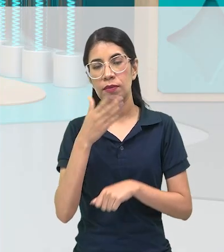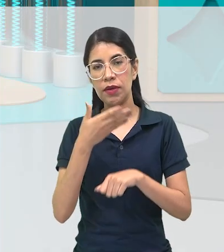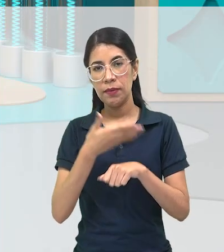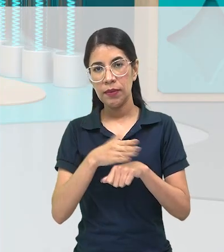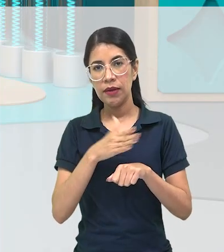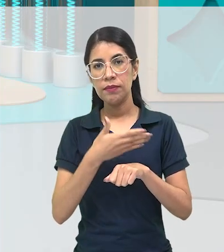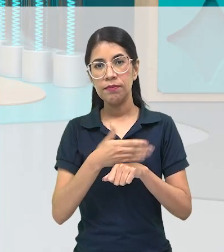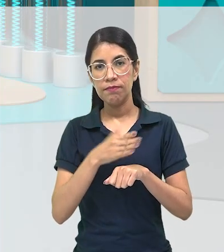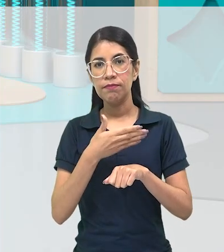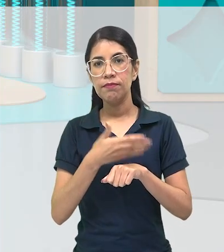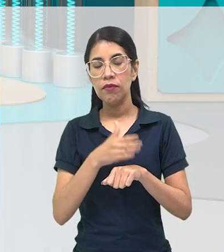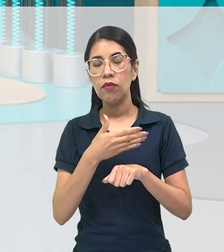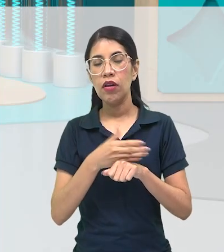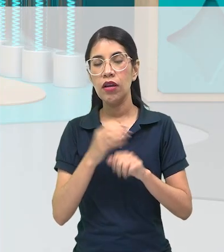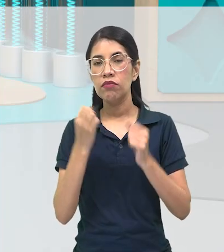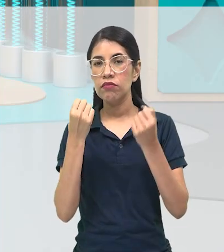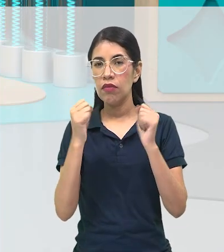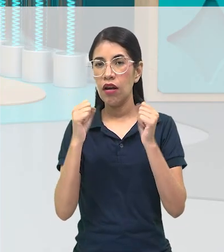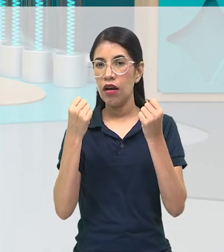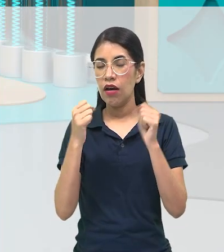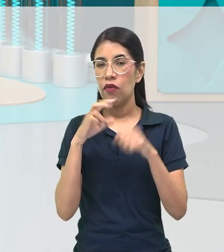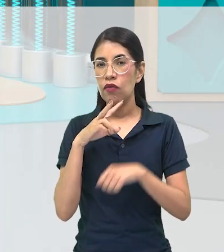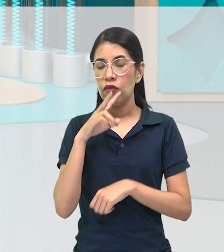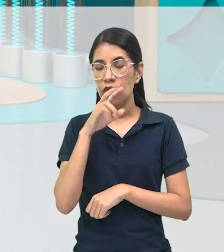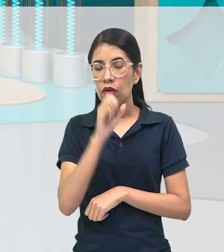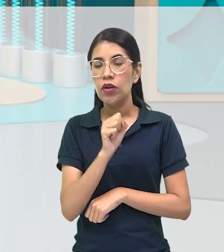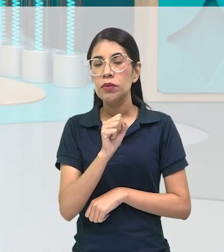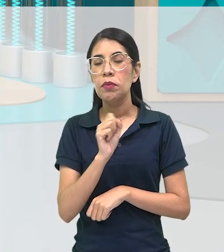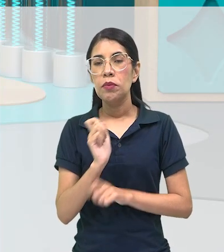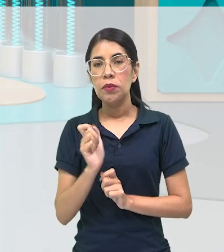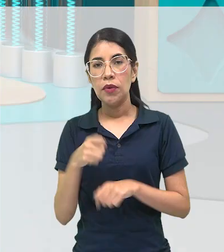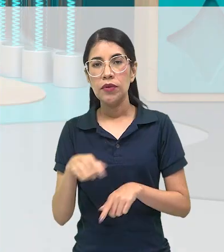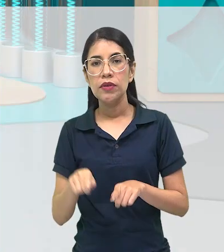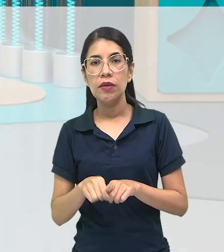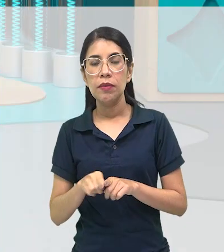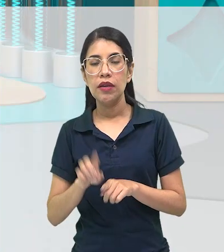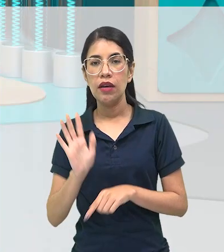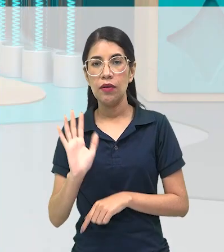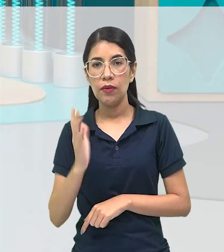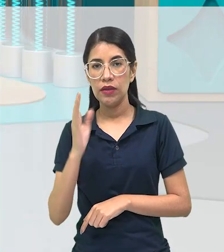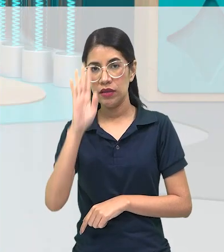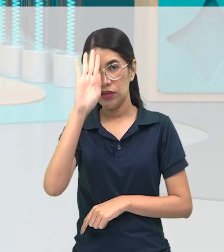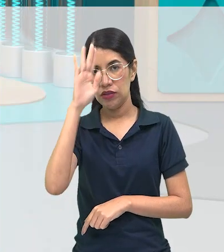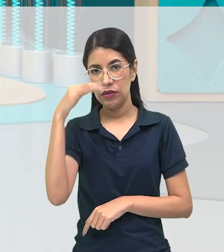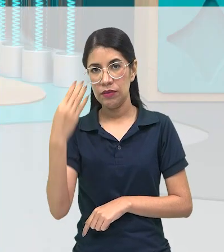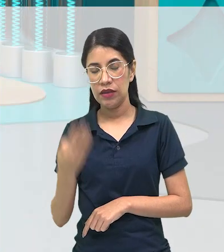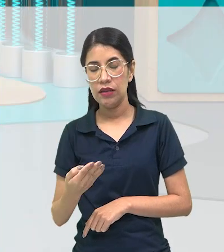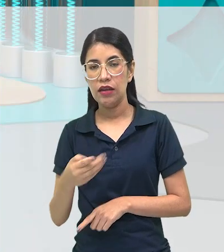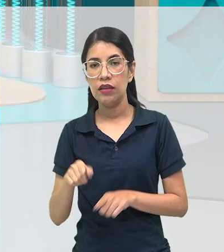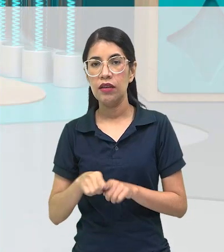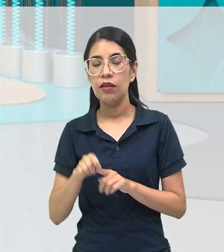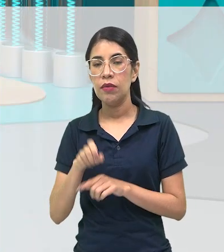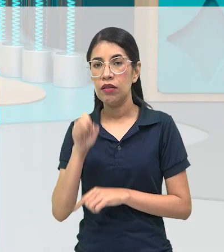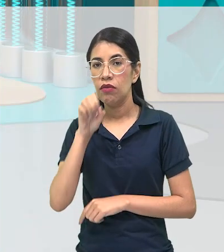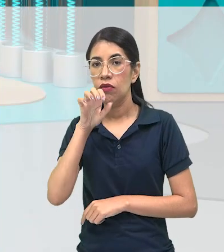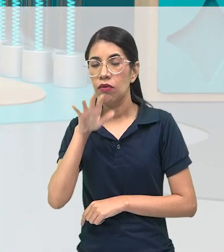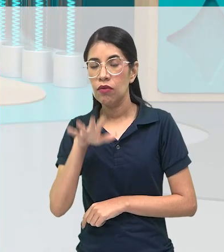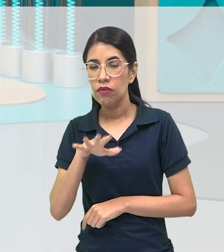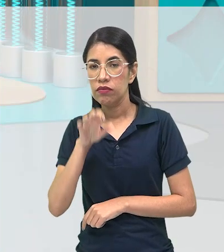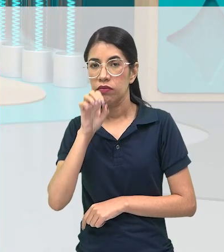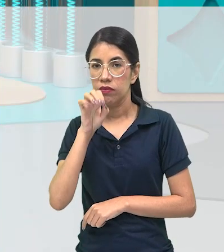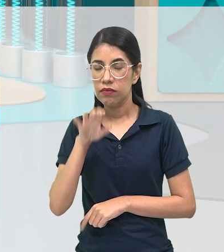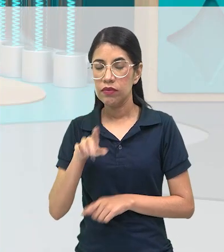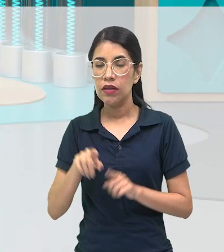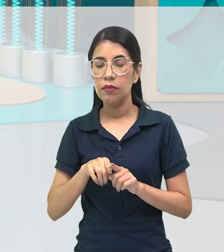tempo fazendo exercícios físicos muito intensos, pode também levar a desmaios, vômitos,